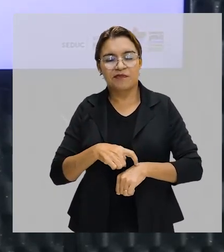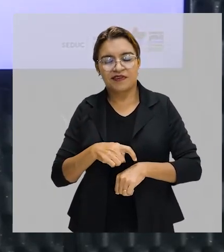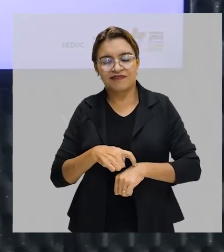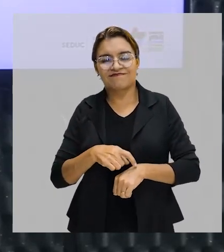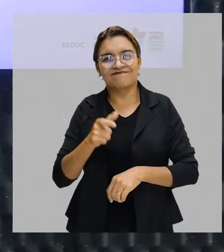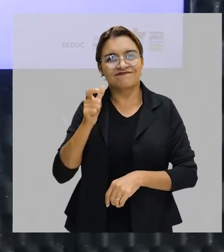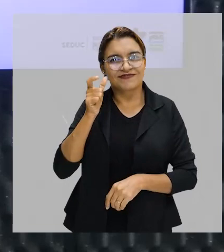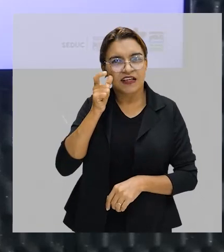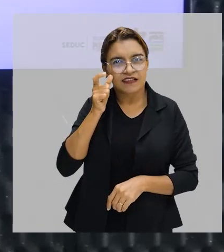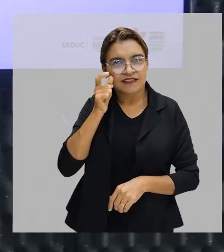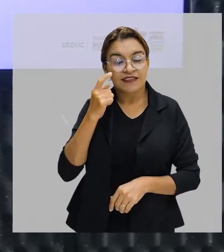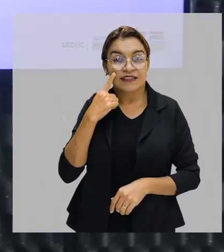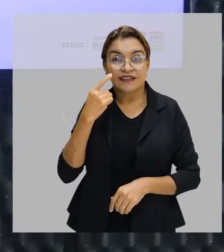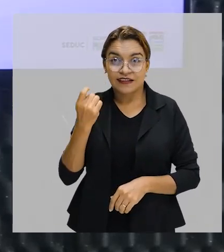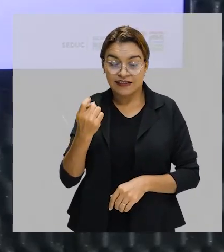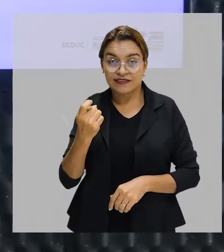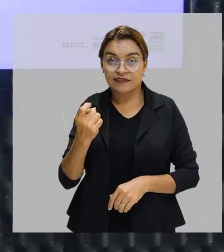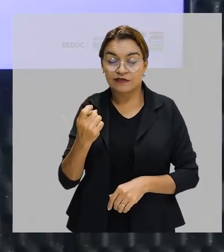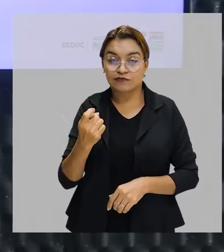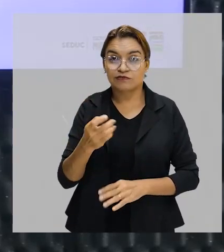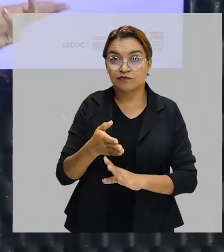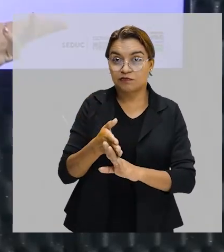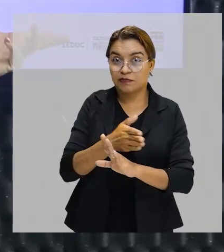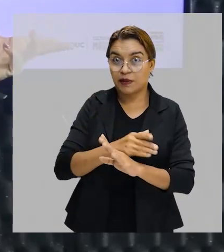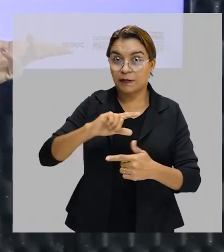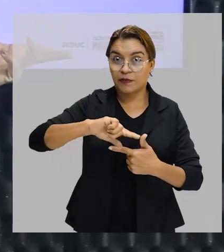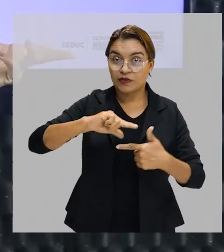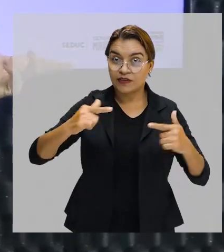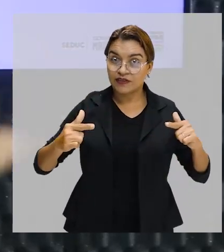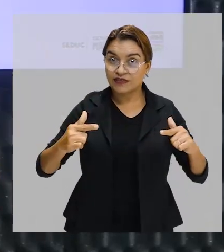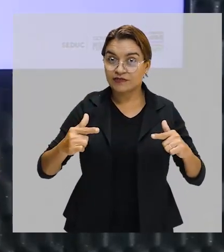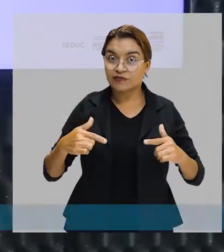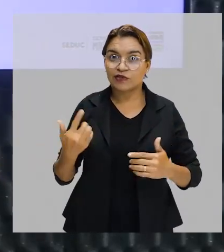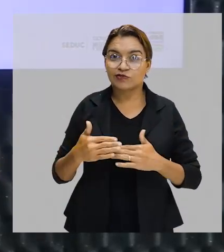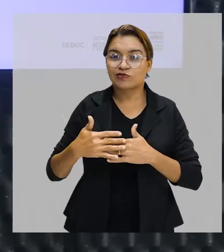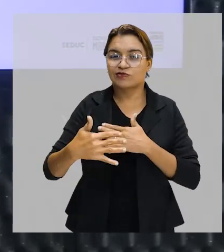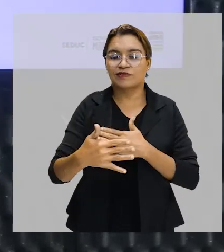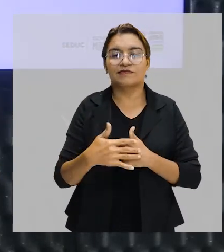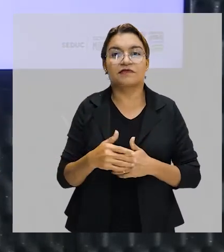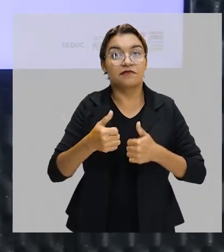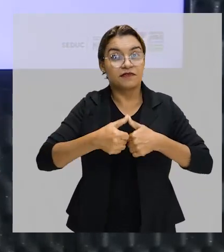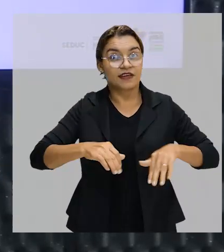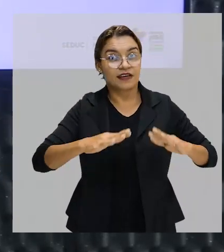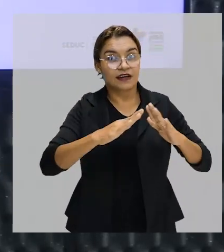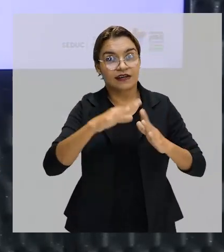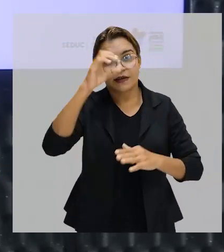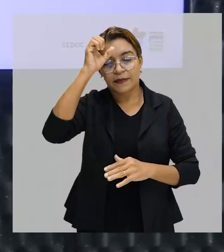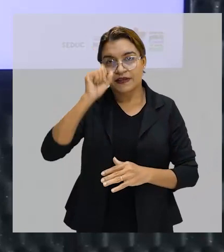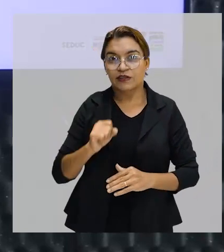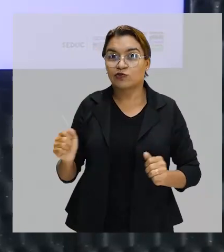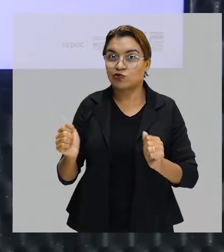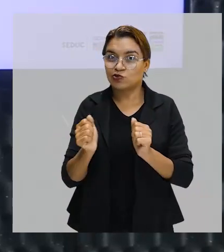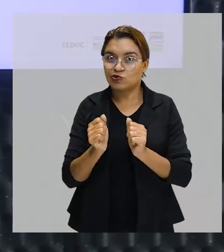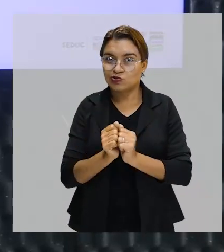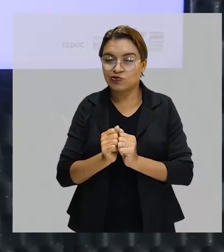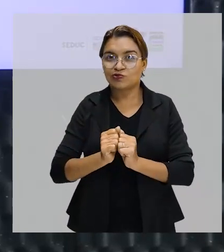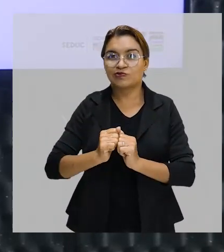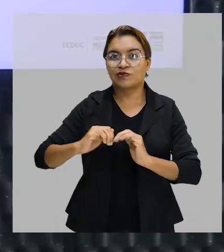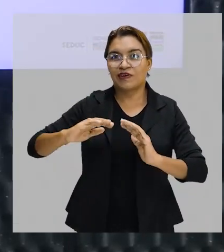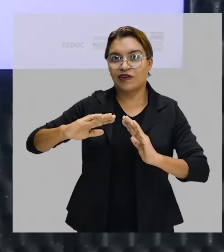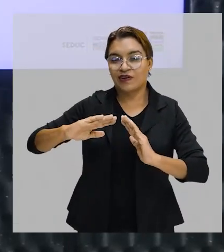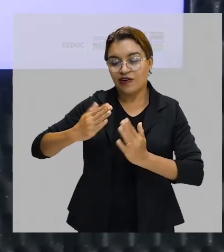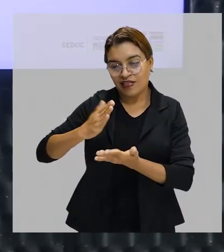interessante. Nós vamos continuar com isso hoje. Lembrando, fique em casa aprendendo. Eu sou a Cacau Sotero, na Íris, e nós vamos